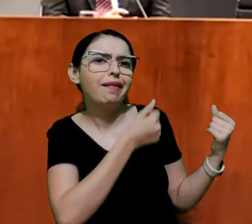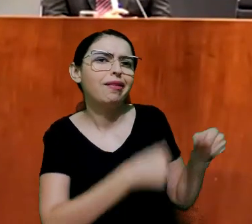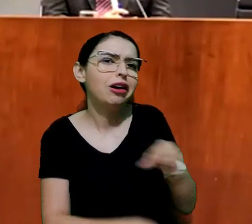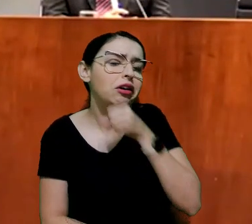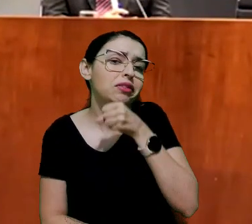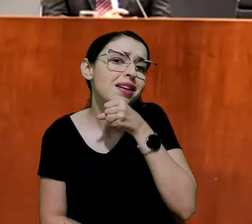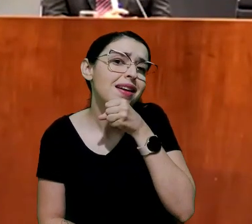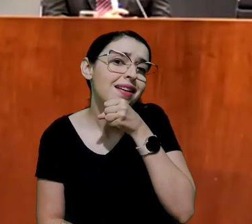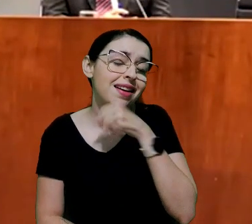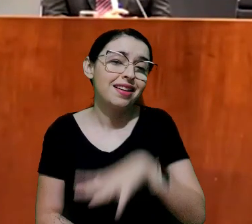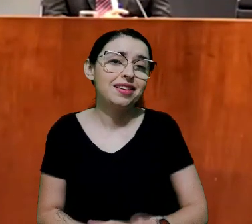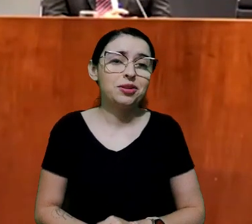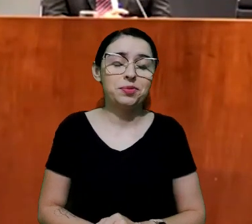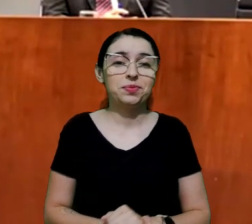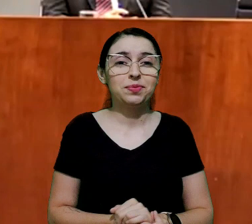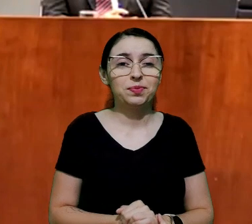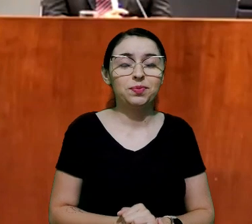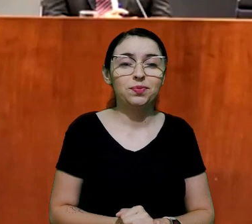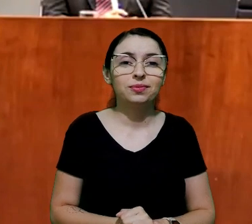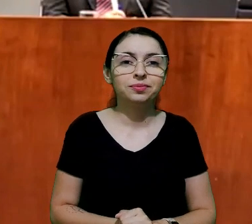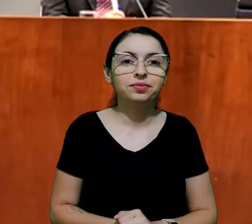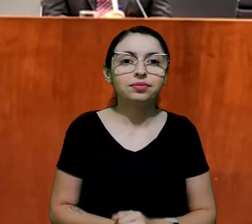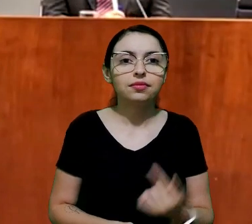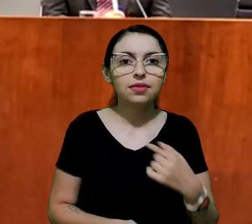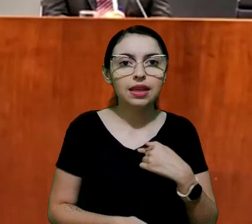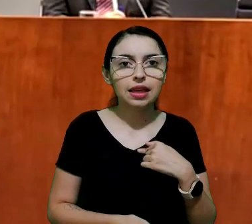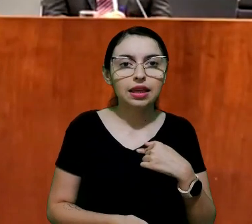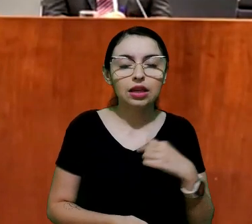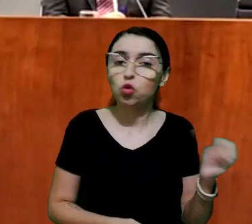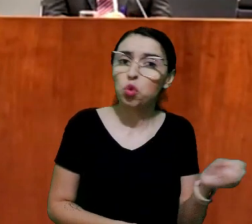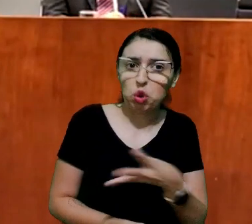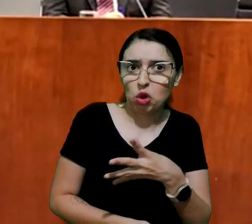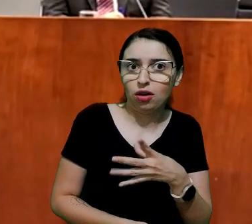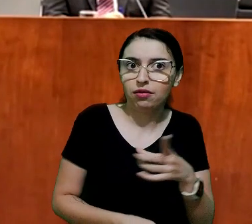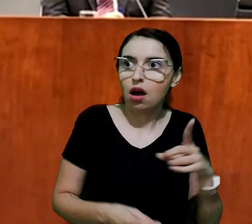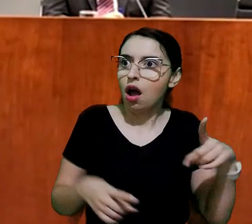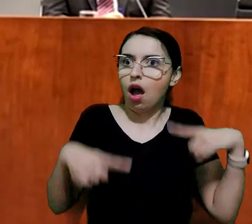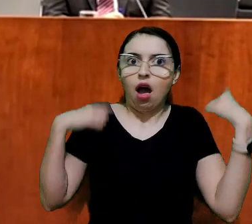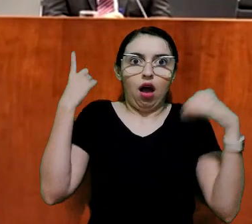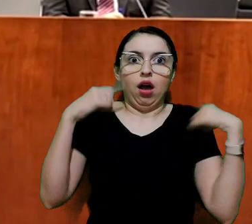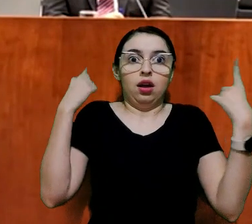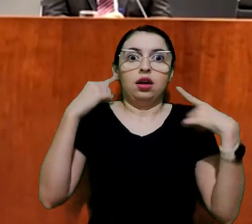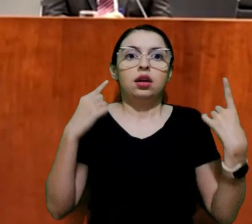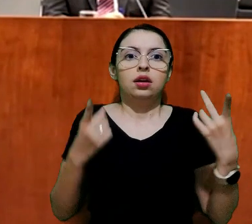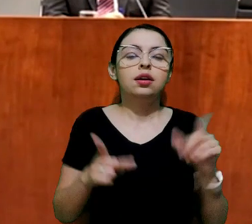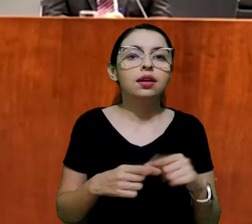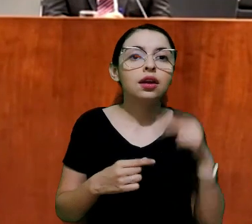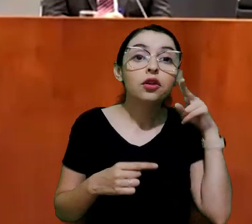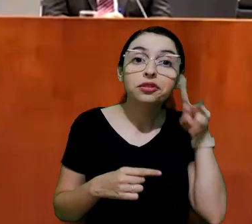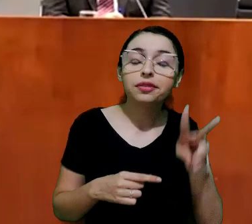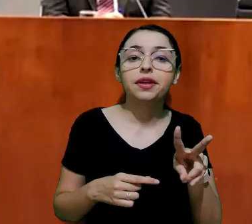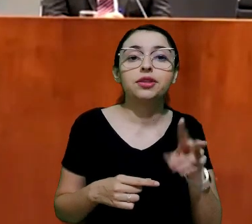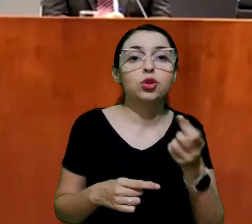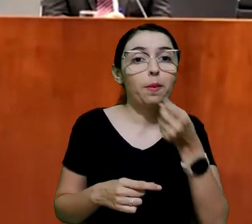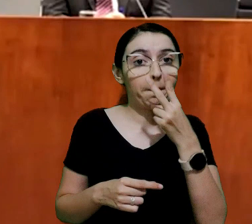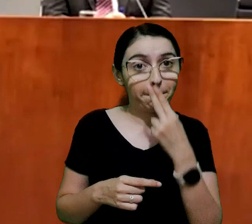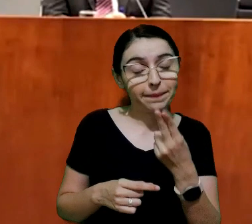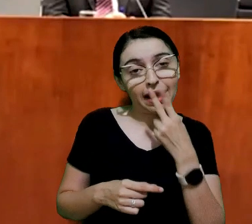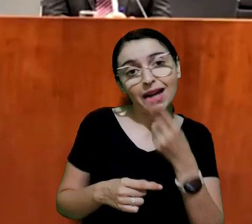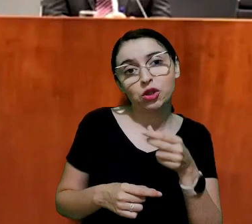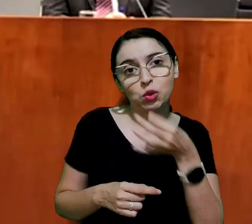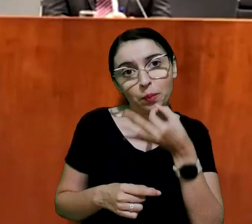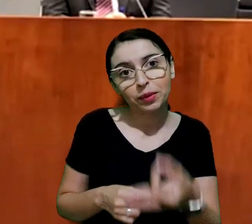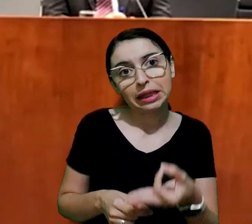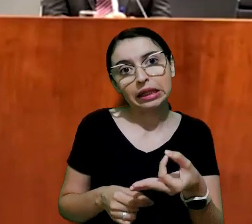ser incoerente, porque essa modernidade me enlouquece. Então, no meu modo de ver, professora, eu acho